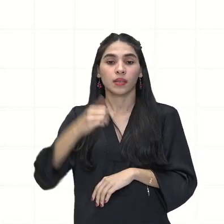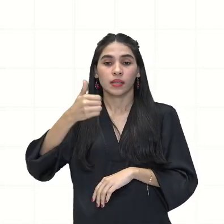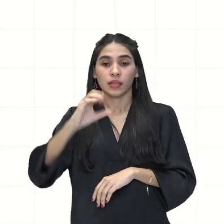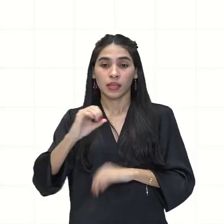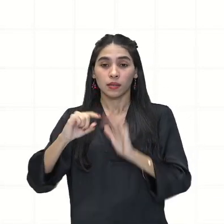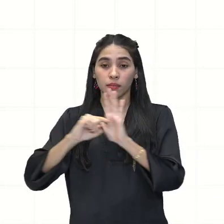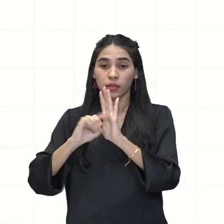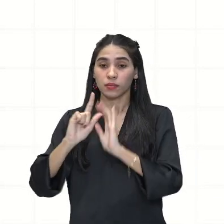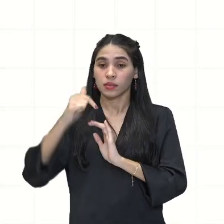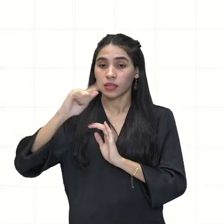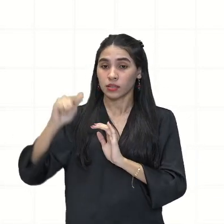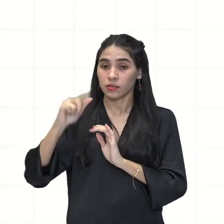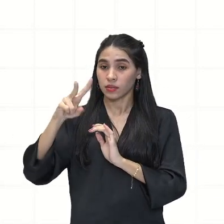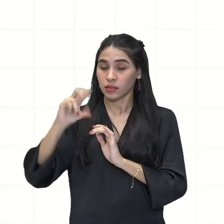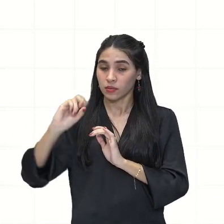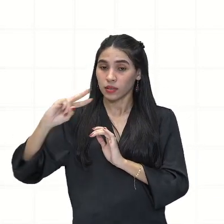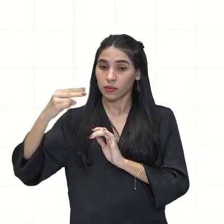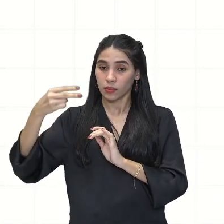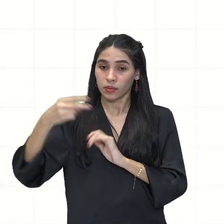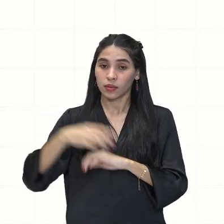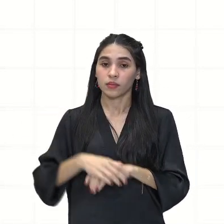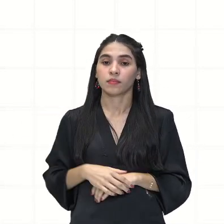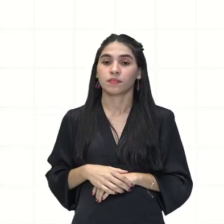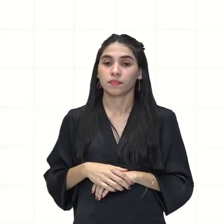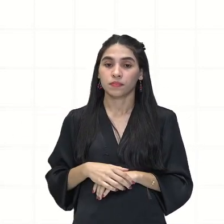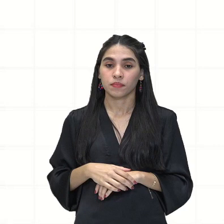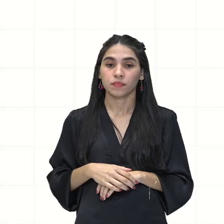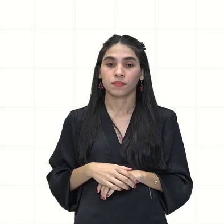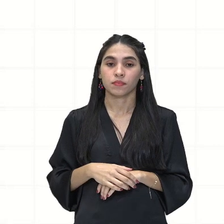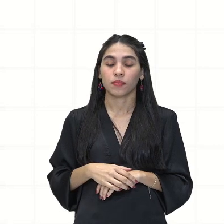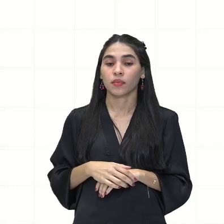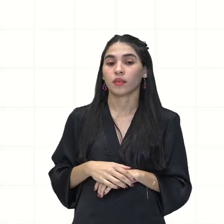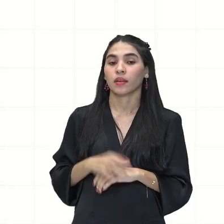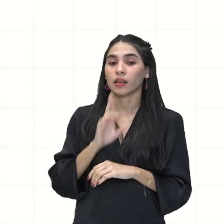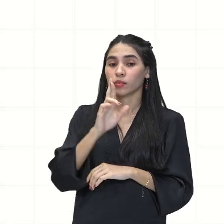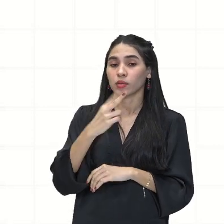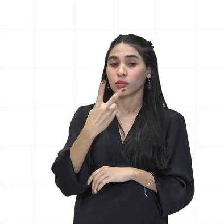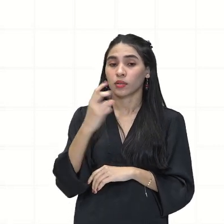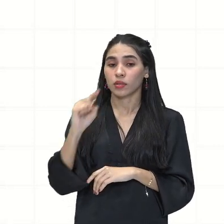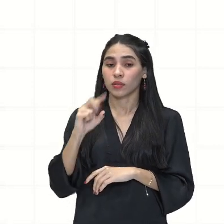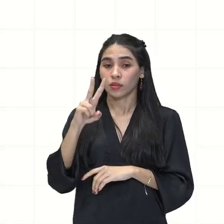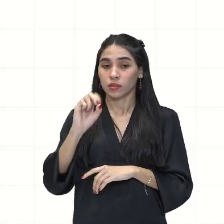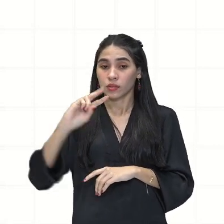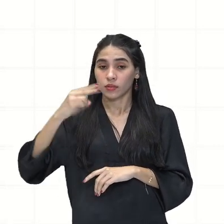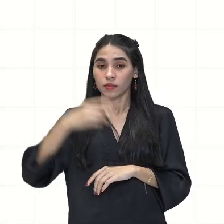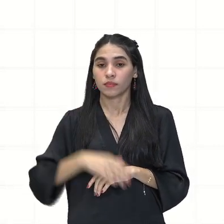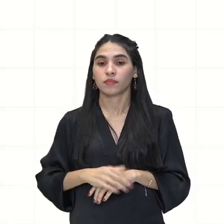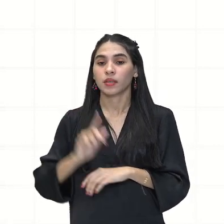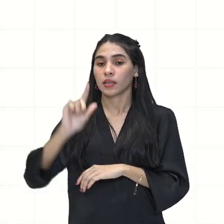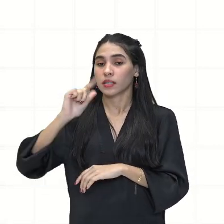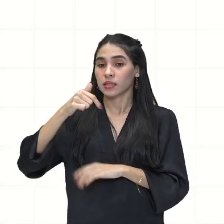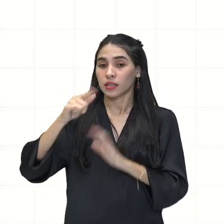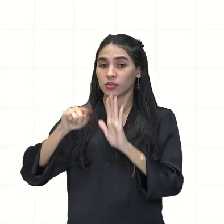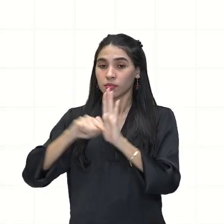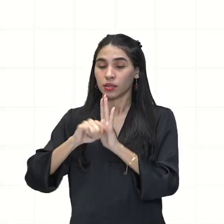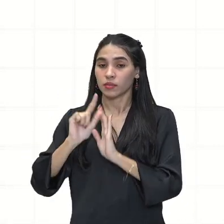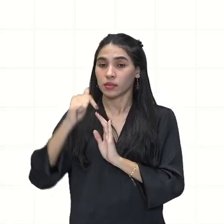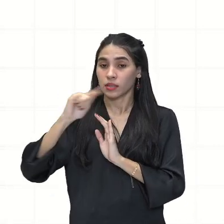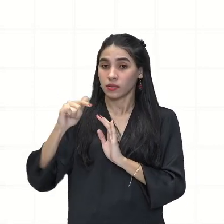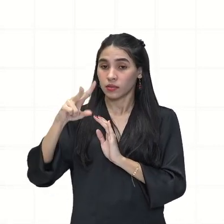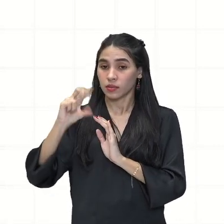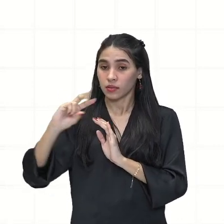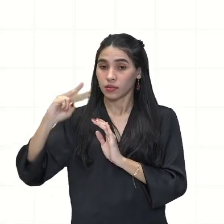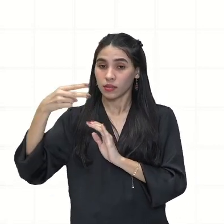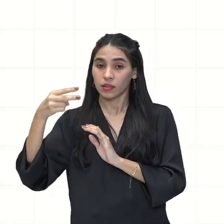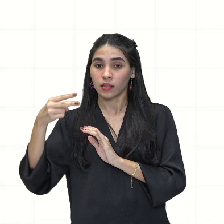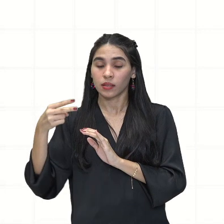menos 7,50 dá 2,50, elevado ao quadrado. E 7 menos 7,50 dá